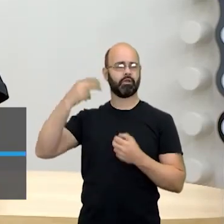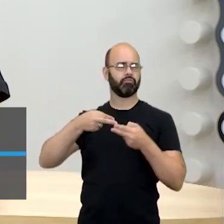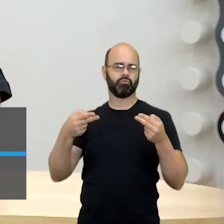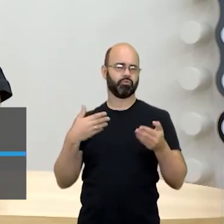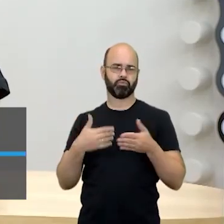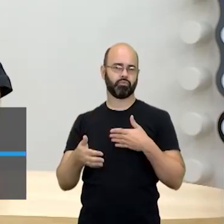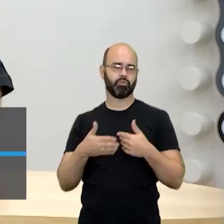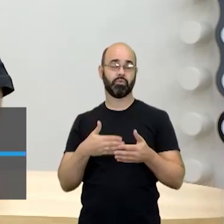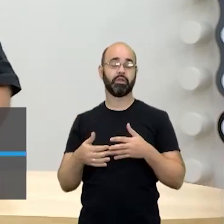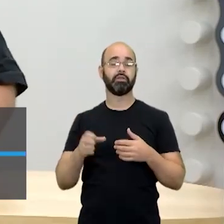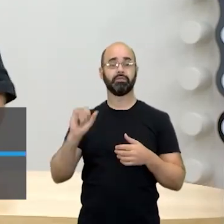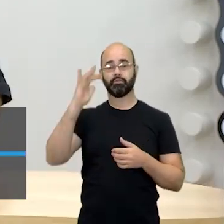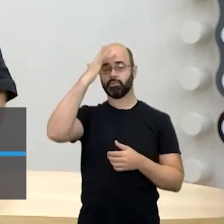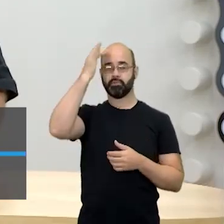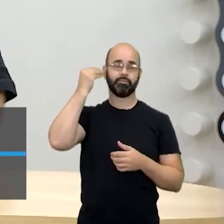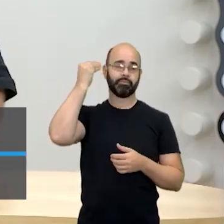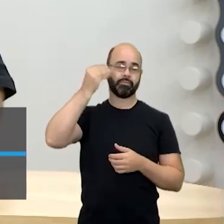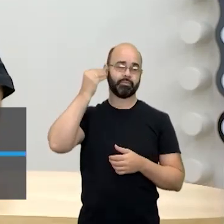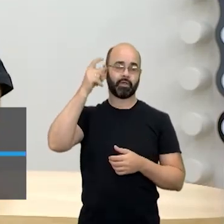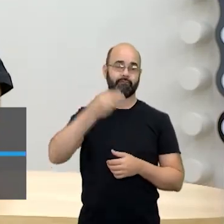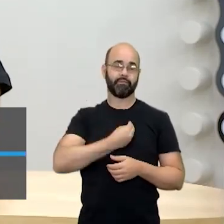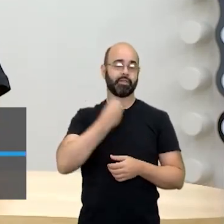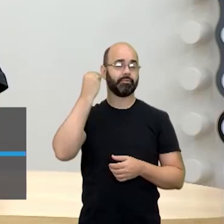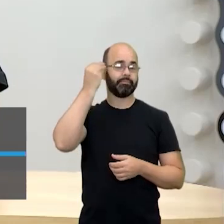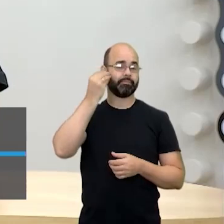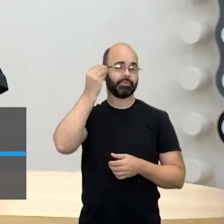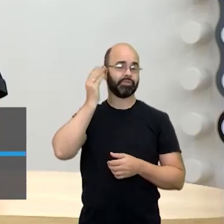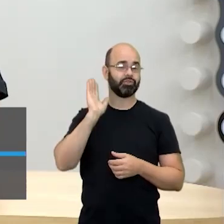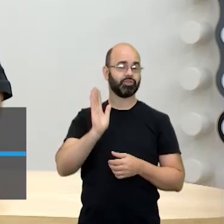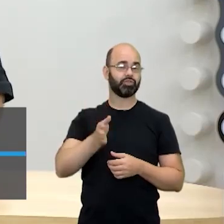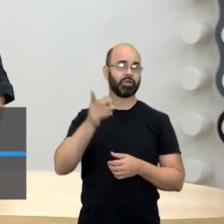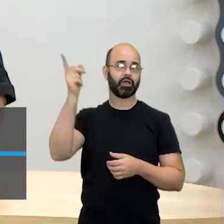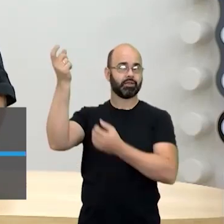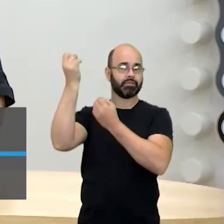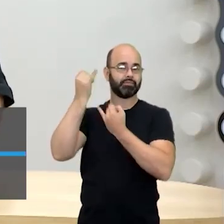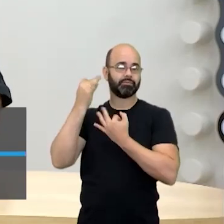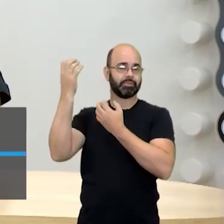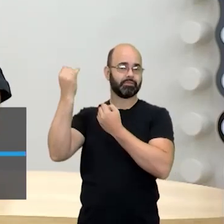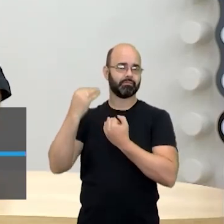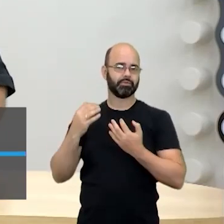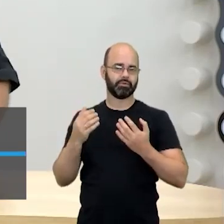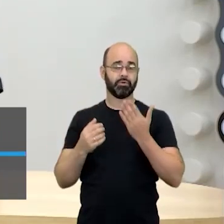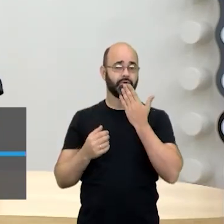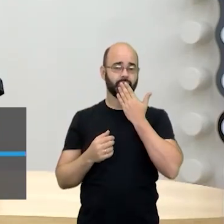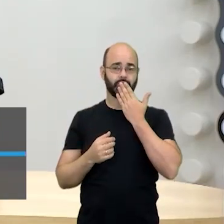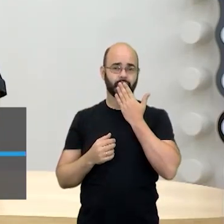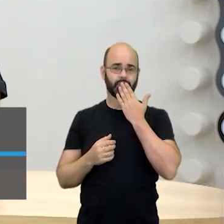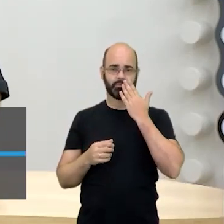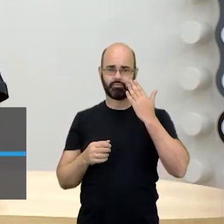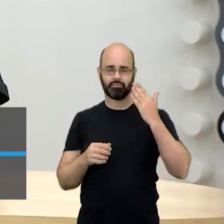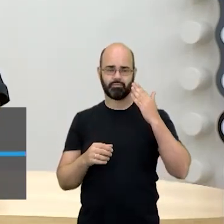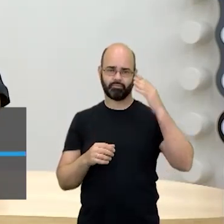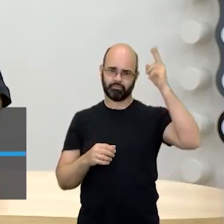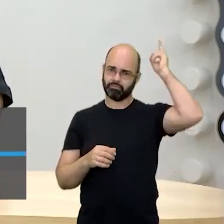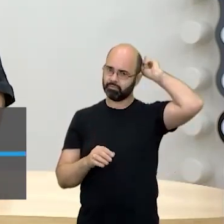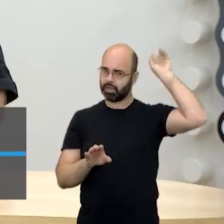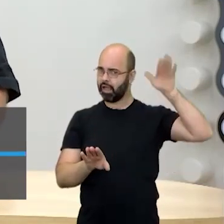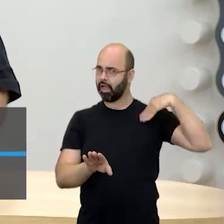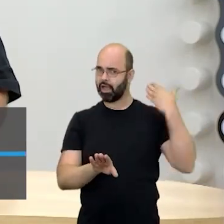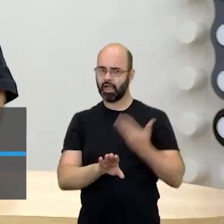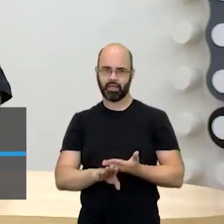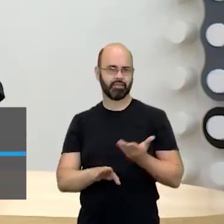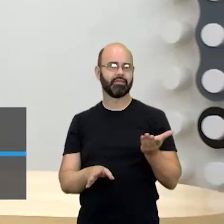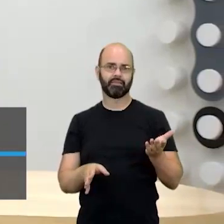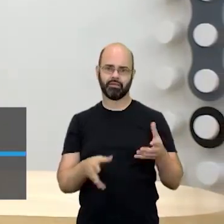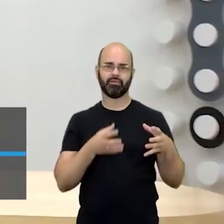né, já com uma certa experiência de vida, né? Isso aí os indígenas fazem até hoje, né? Sim. Eles guardam